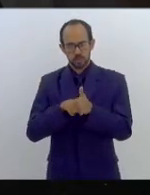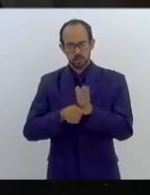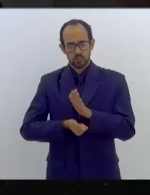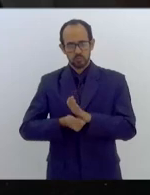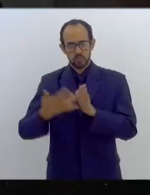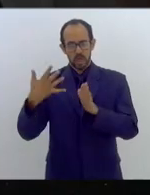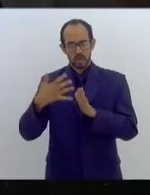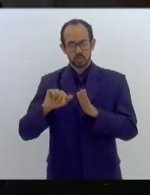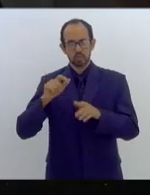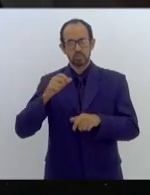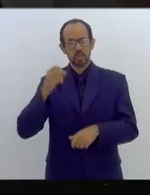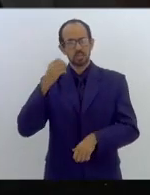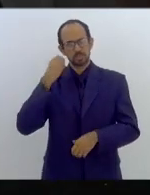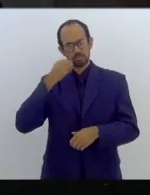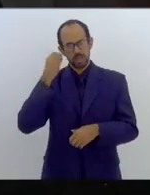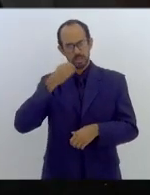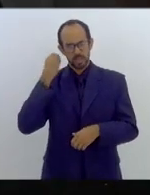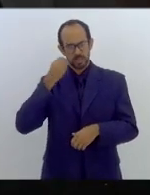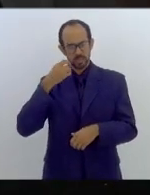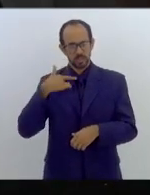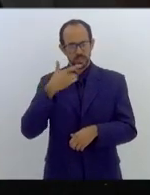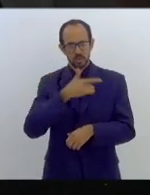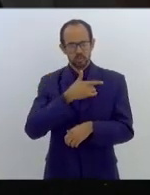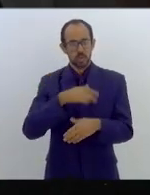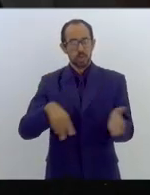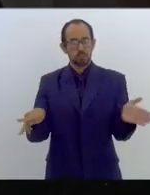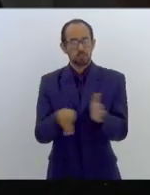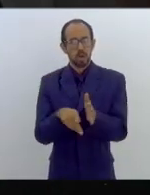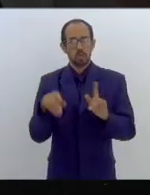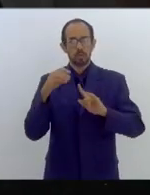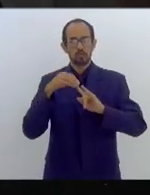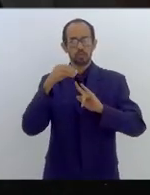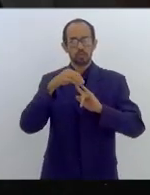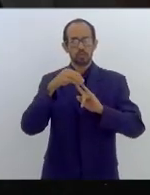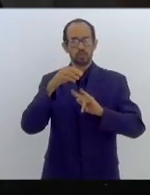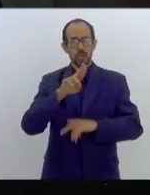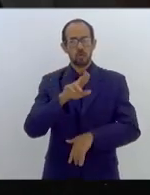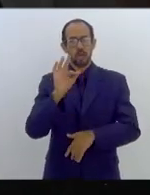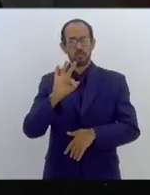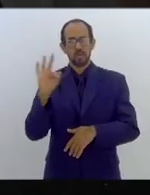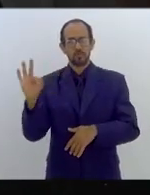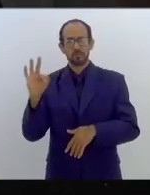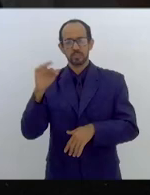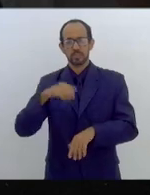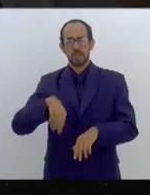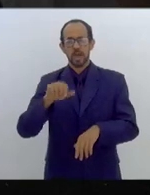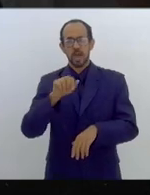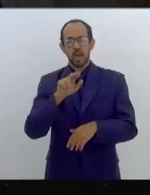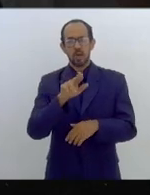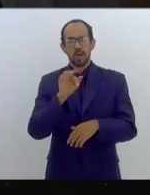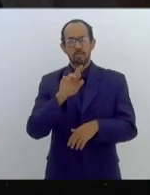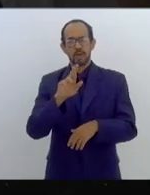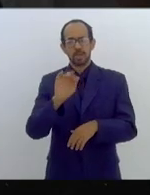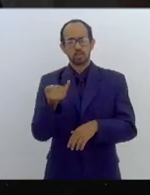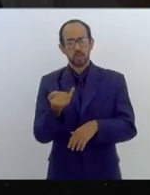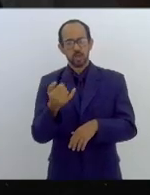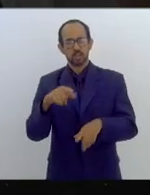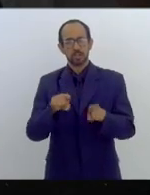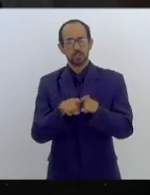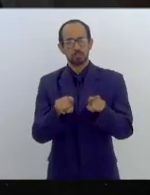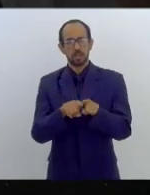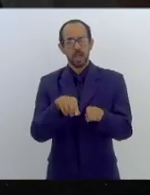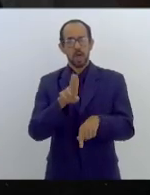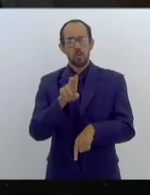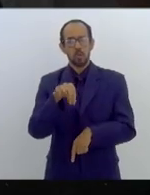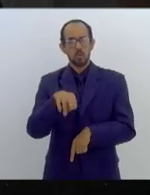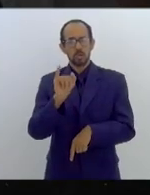com muita expertise na área da saúde, a própria Fiocruz, a minha Universidade Federal Fluminense, a UFRJ, a UF, enfim, a Unirio. Então,